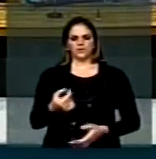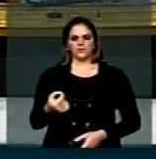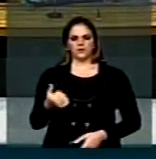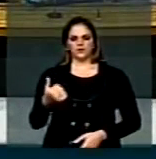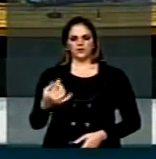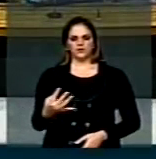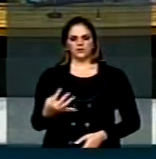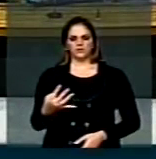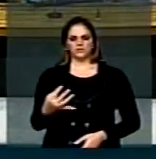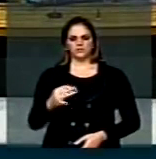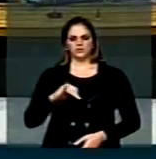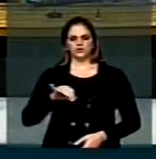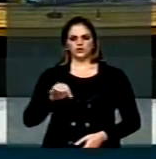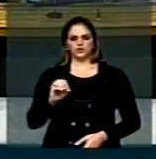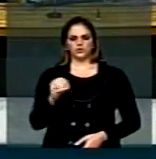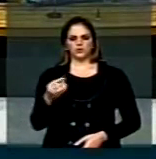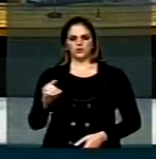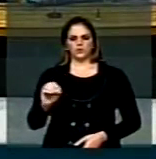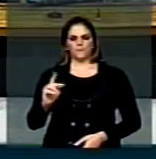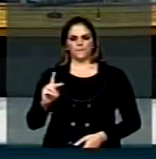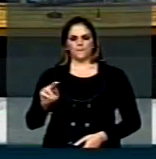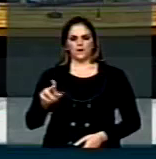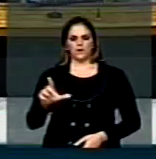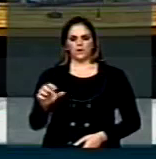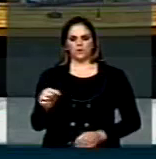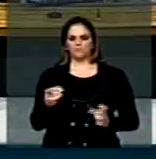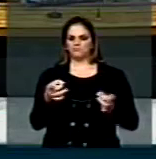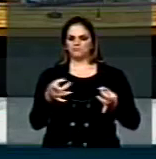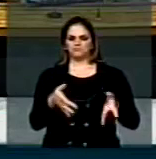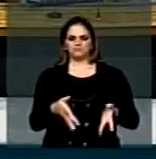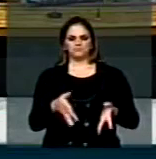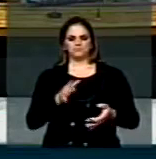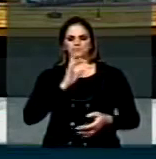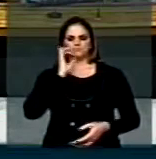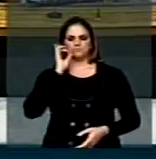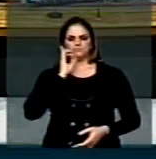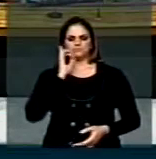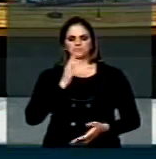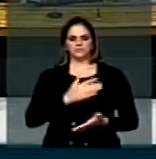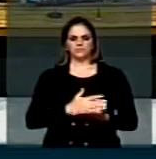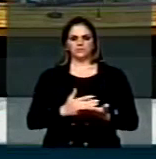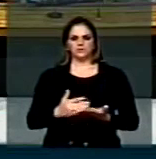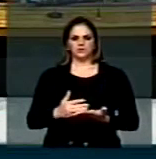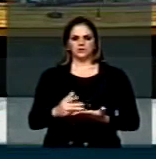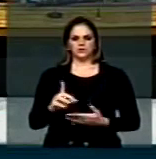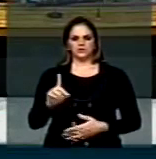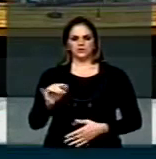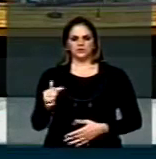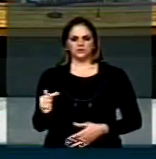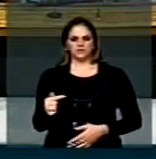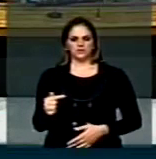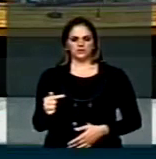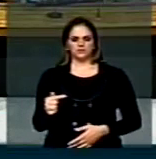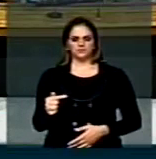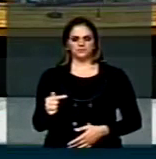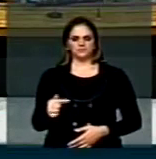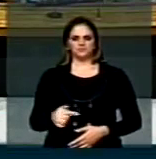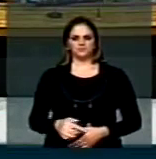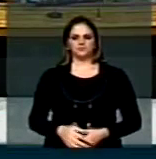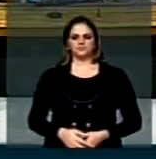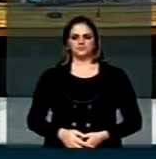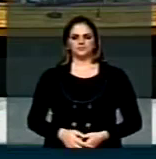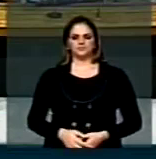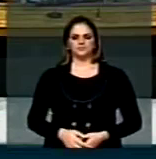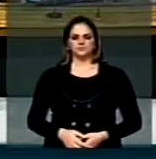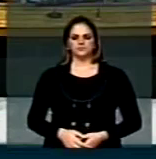2014, deputado João Paulo Cunha, renuncia ao mandato parlamentar a partir de 7 de fevereiro de 2014. Em 7 de fevereiro